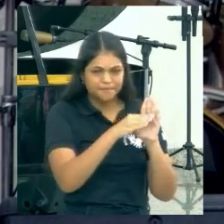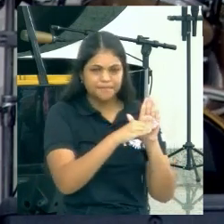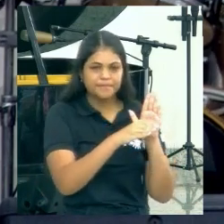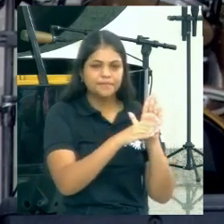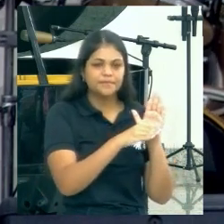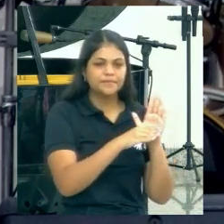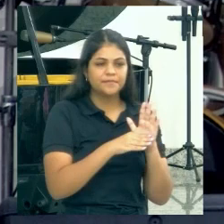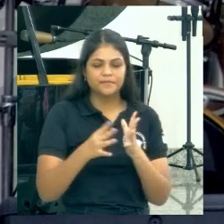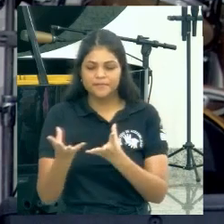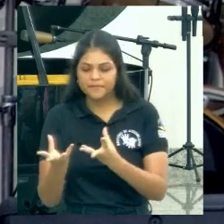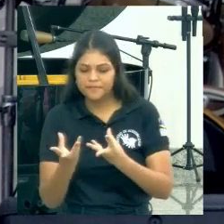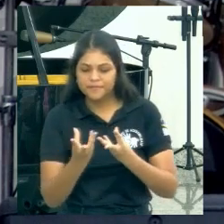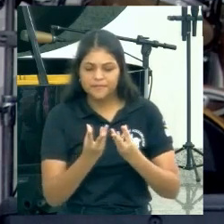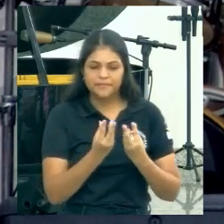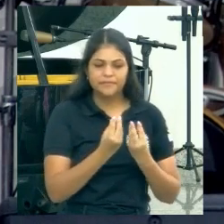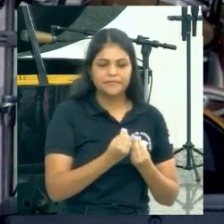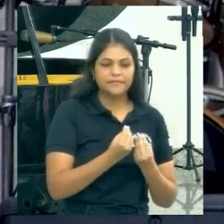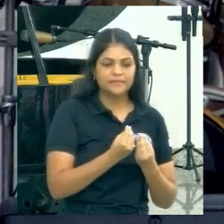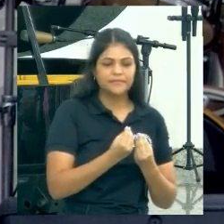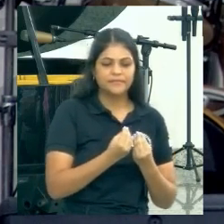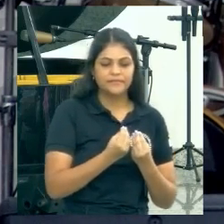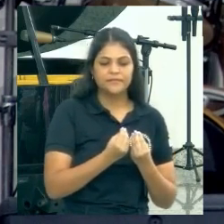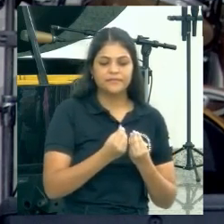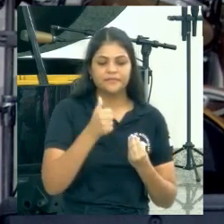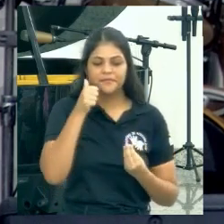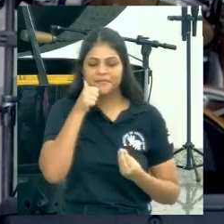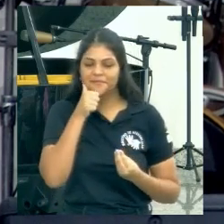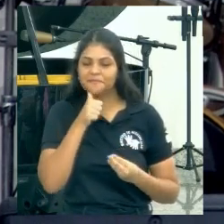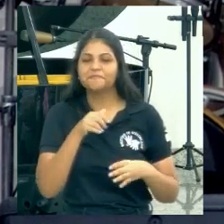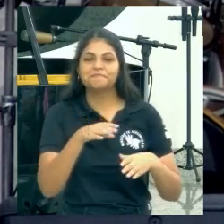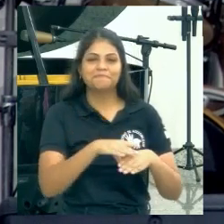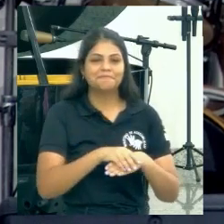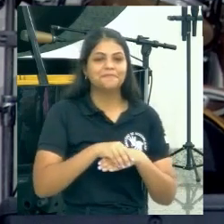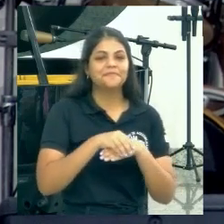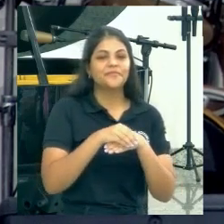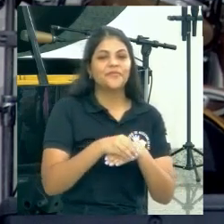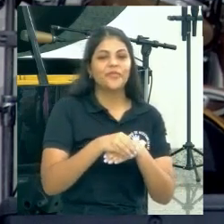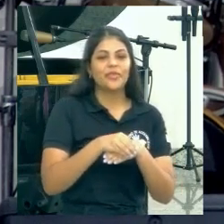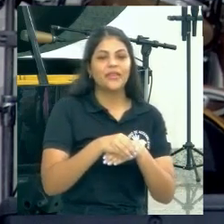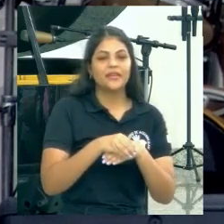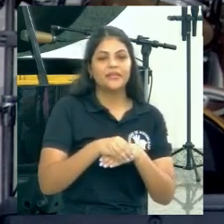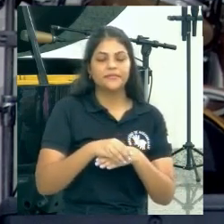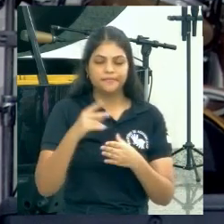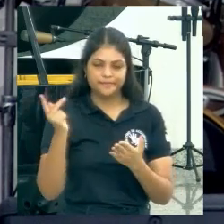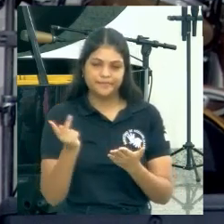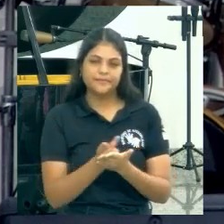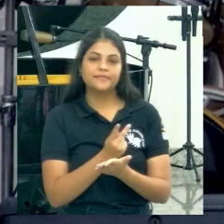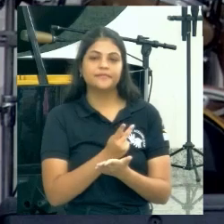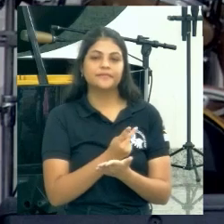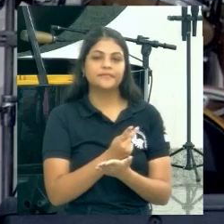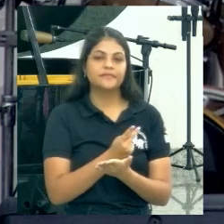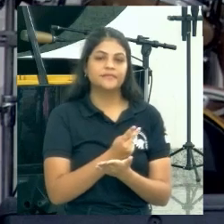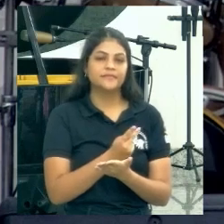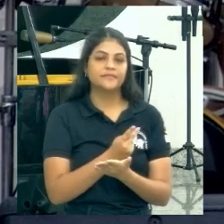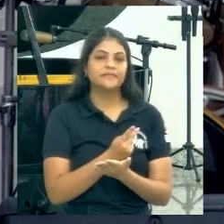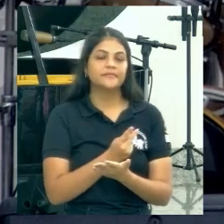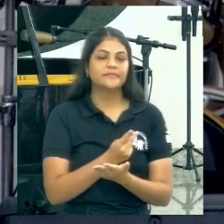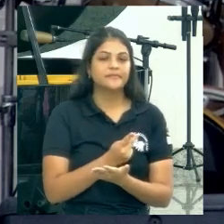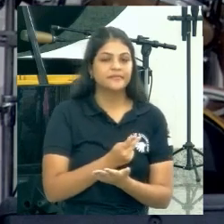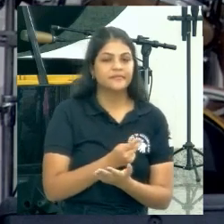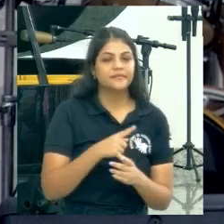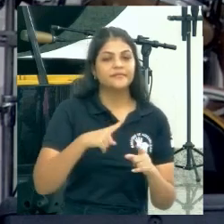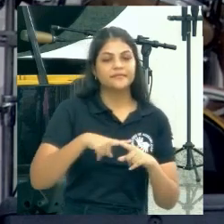depois Bate-seba como esposa, de tentar encobrir o que havia acontecido, veio a cabo.